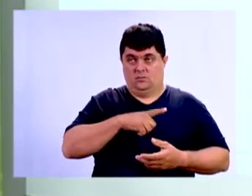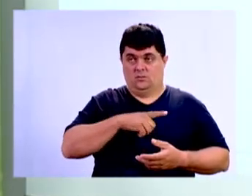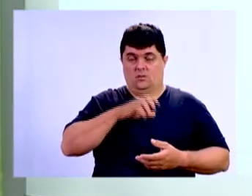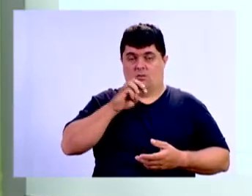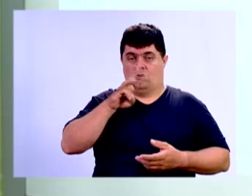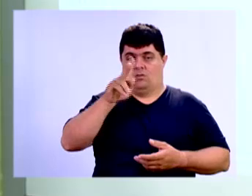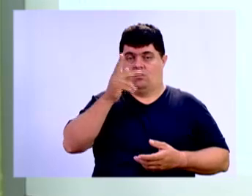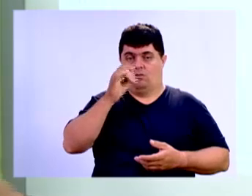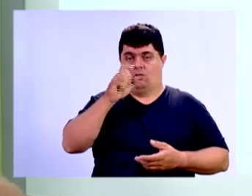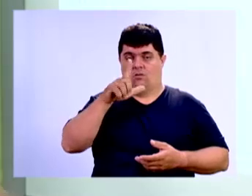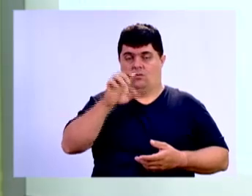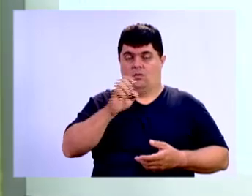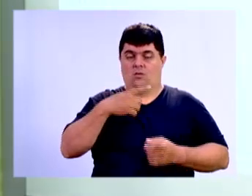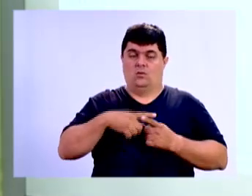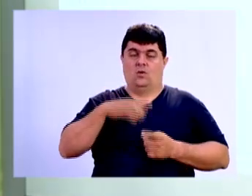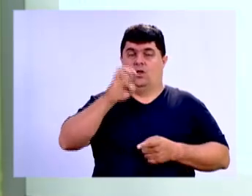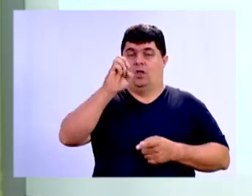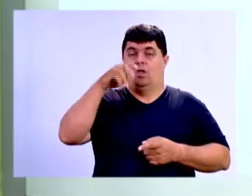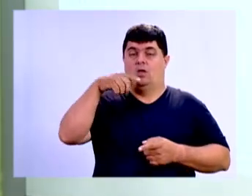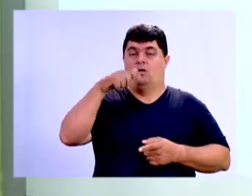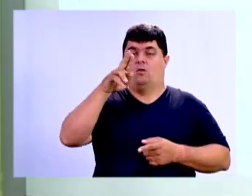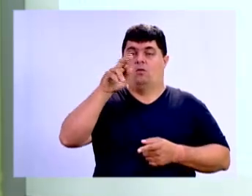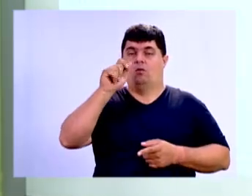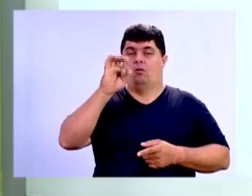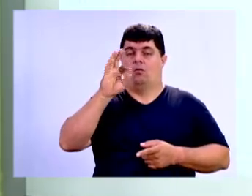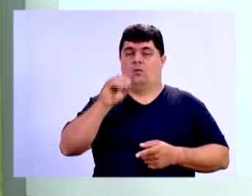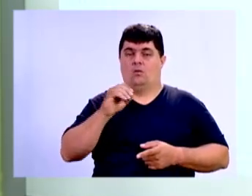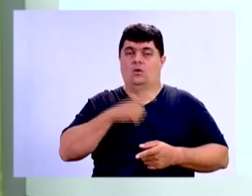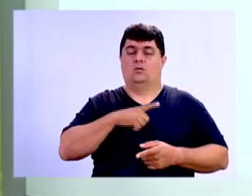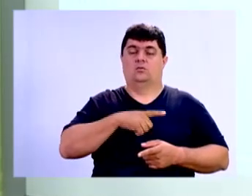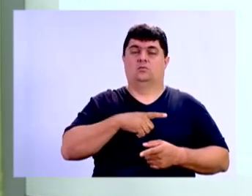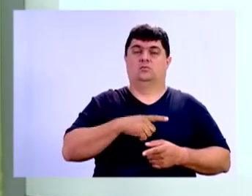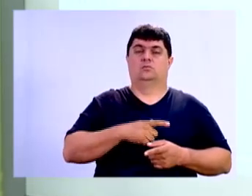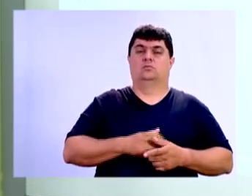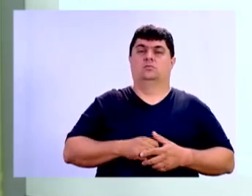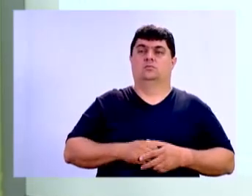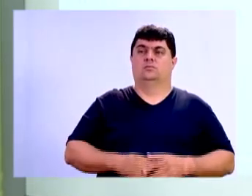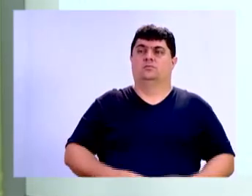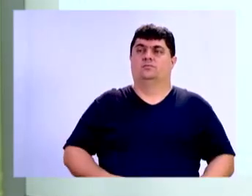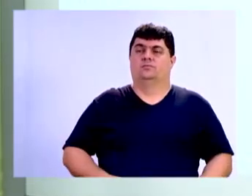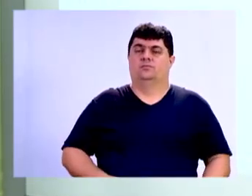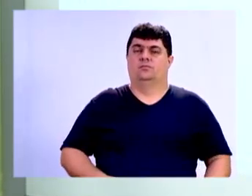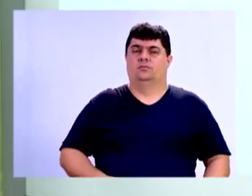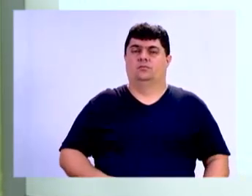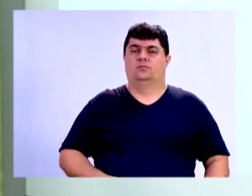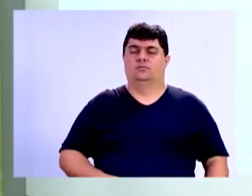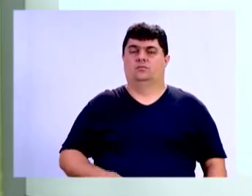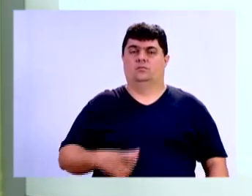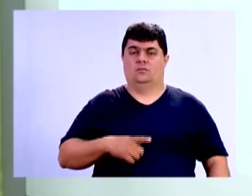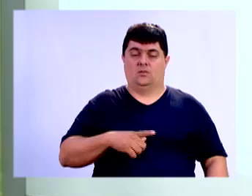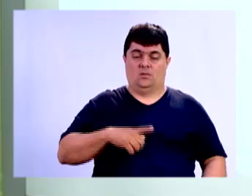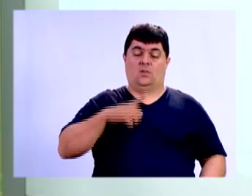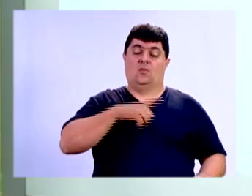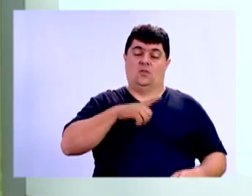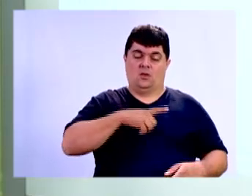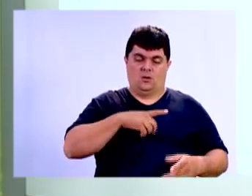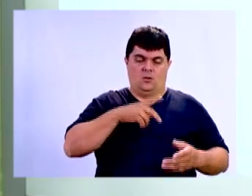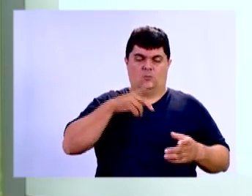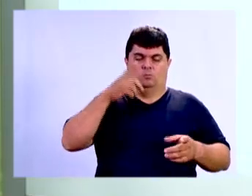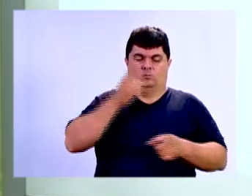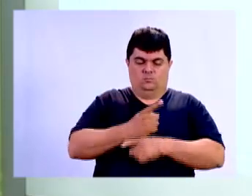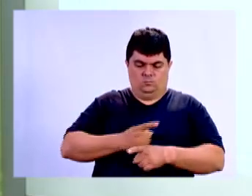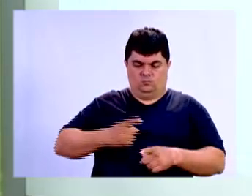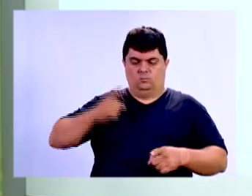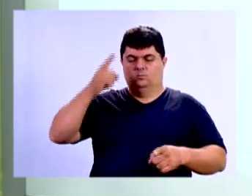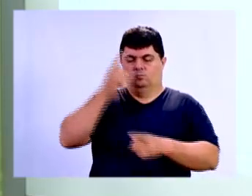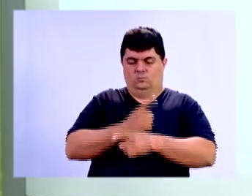o while, não é mais o for, porque eu não sei quanto eu vou percorrer. Então, vou usar o while agora. E a pergunta é, enquanto tiver elementos